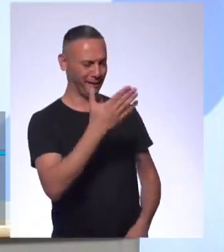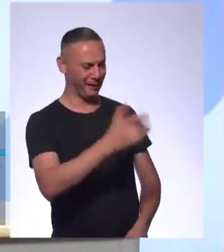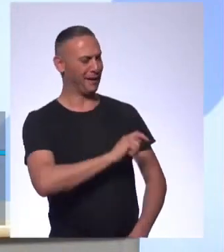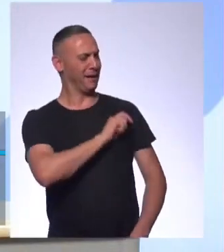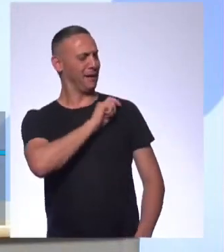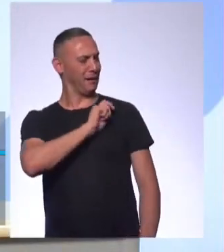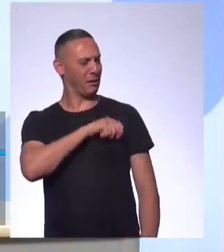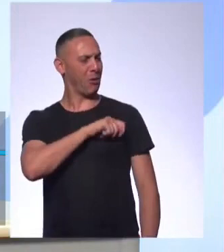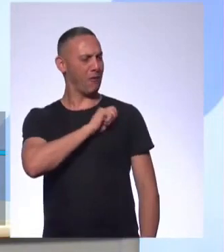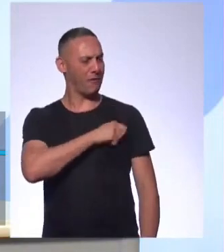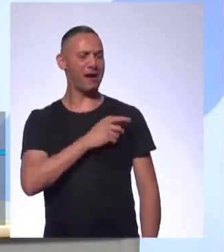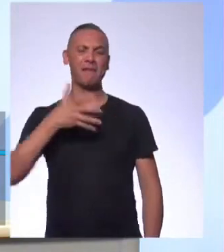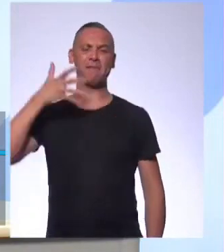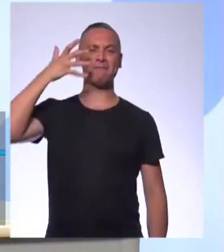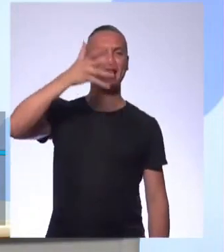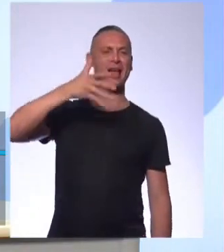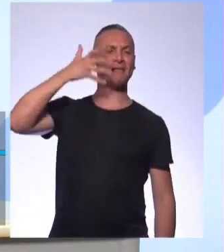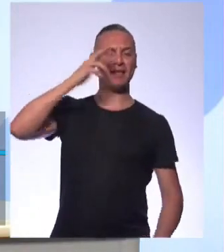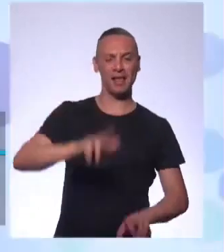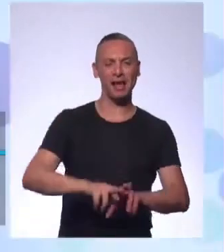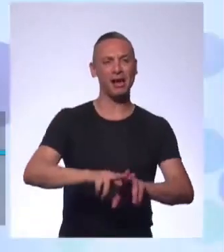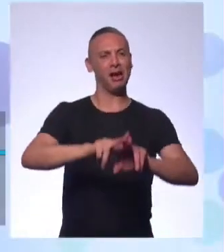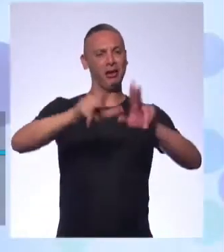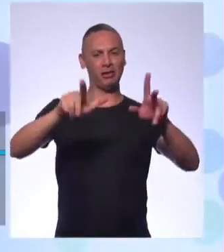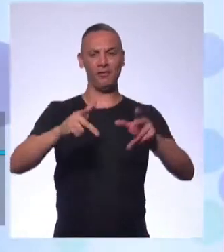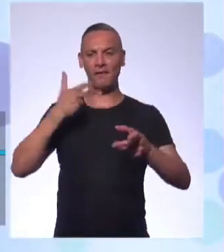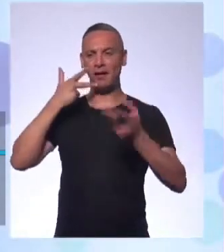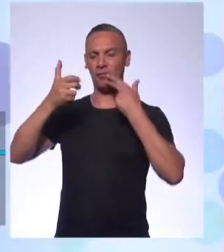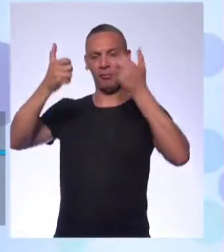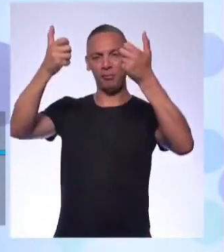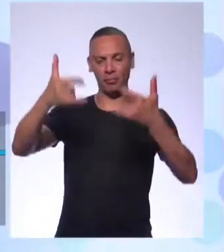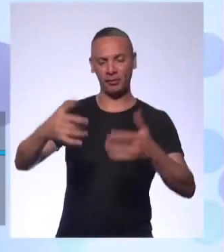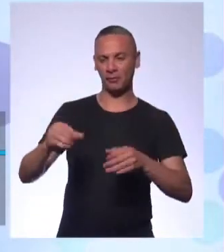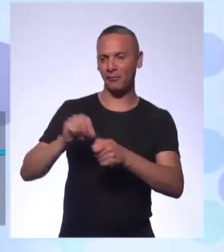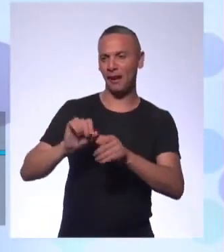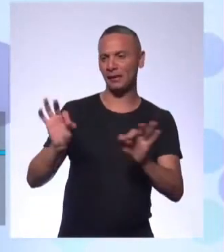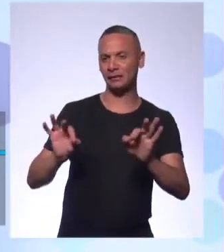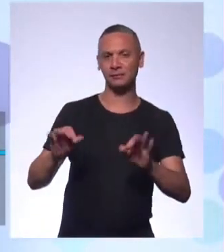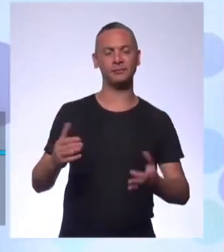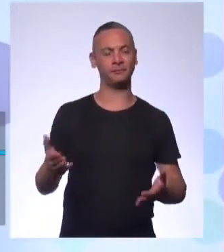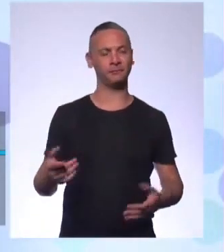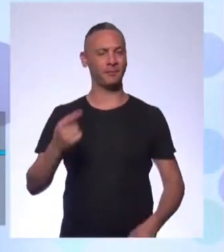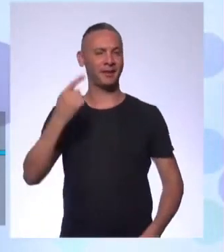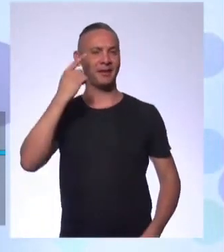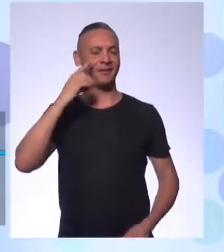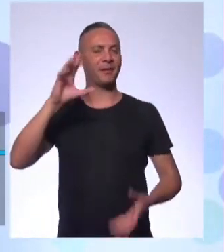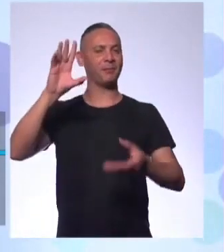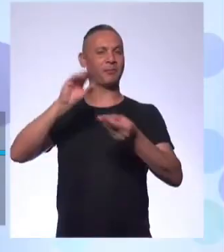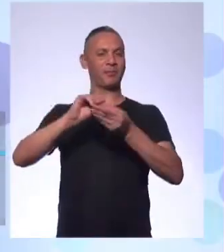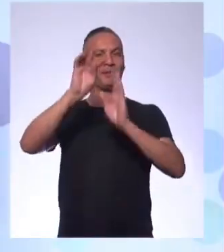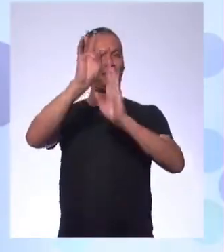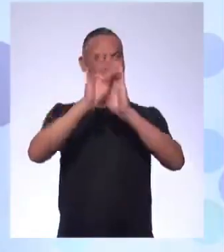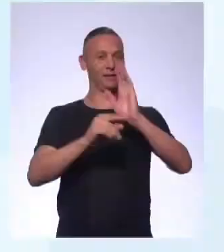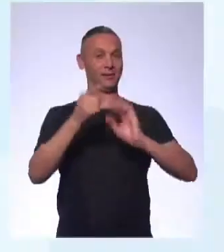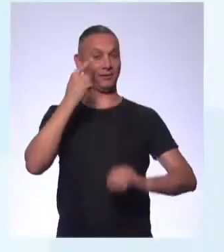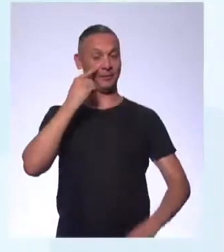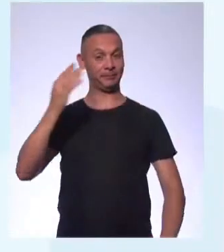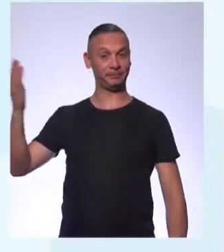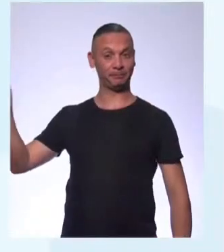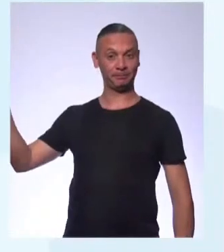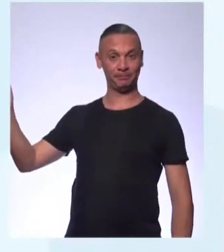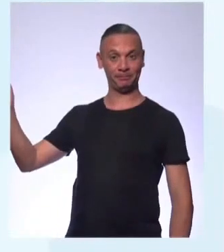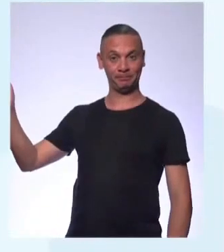é diferente da prática. Ainda bem nesse caso, pelo amor, né? Ainda bem. Vamos fazer o seguinte, vamos ver a conclusão do texto? Olha só, na